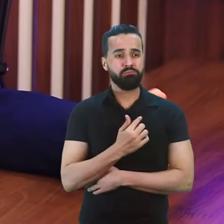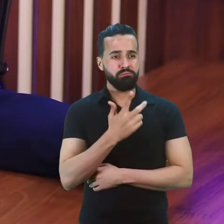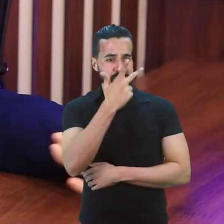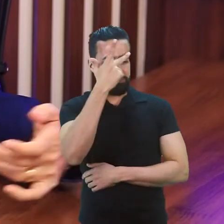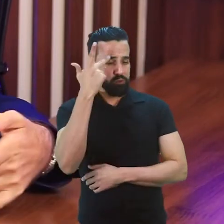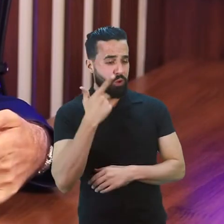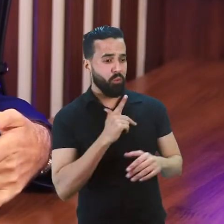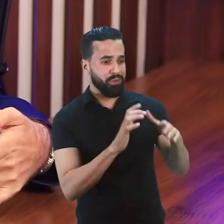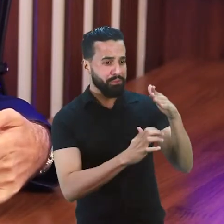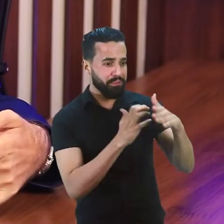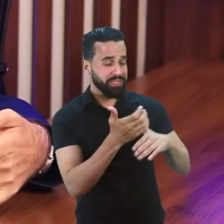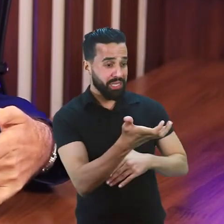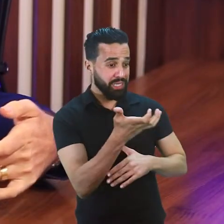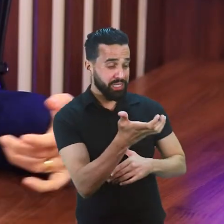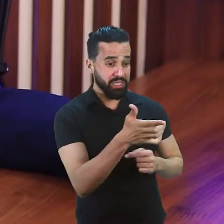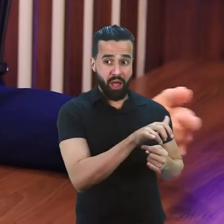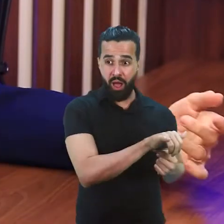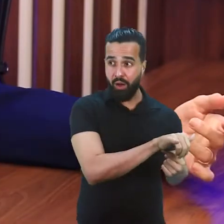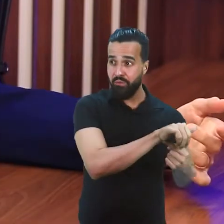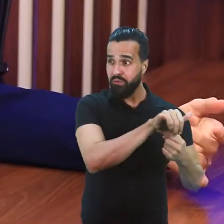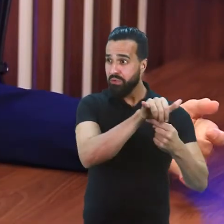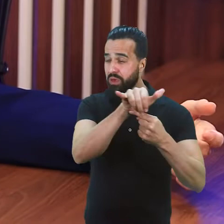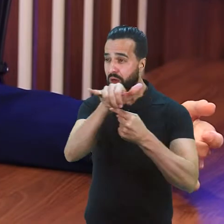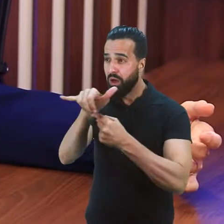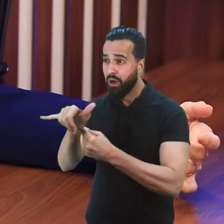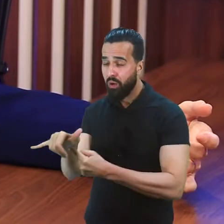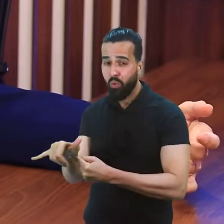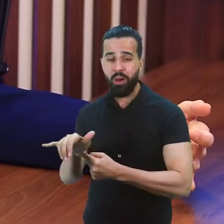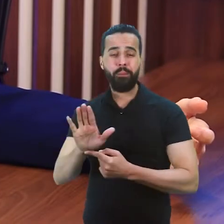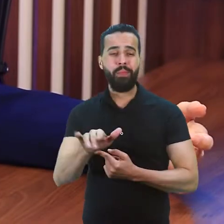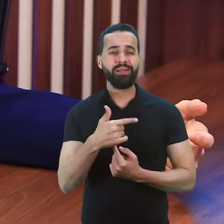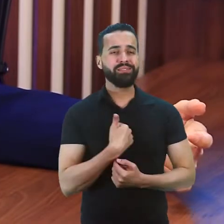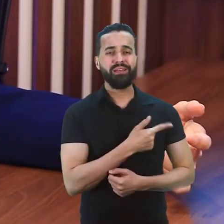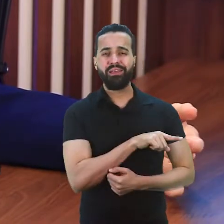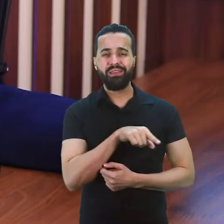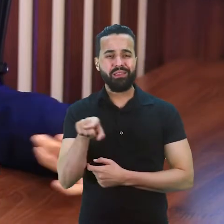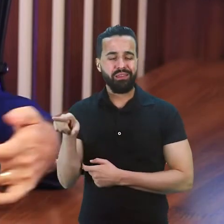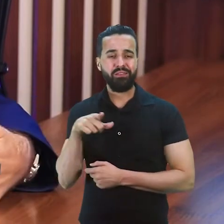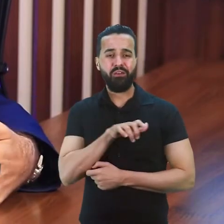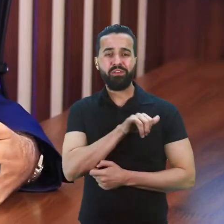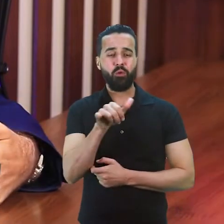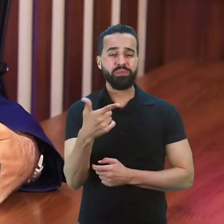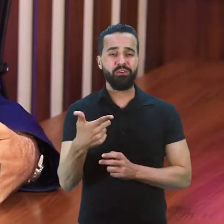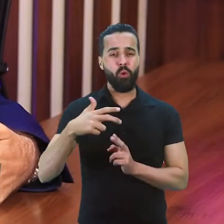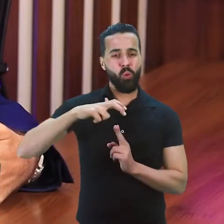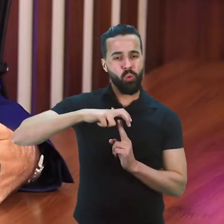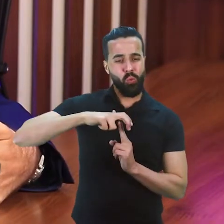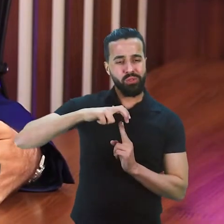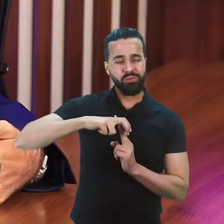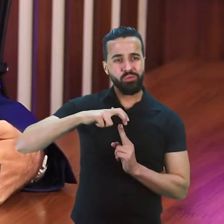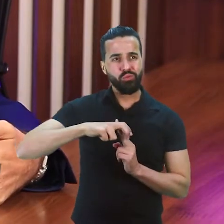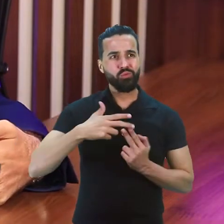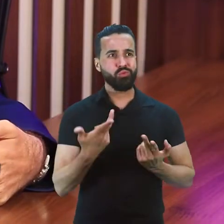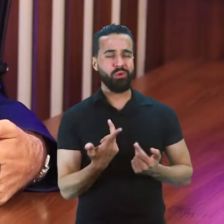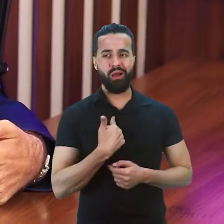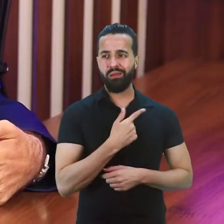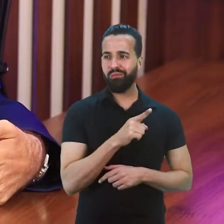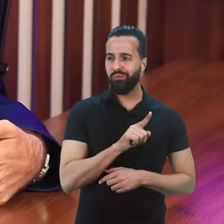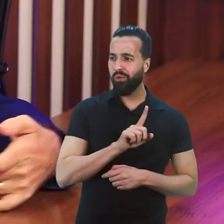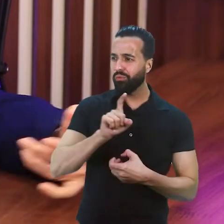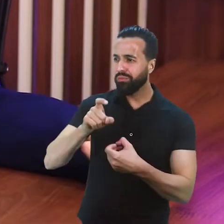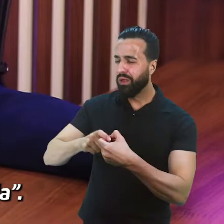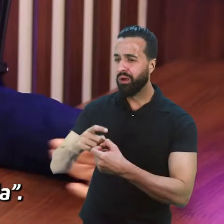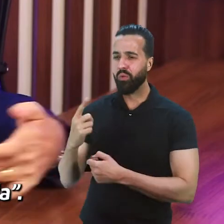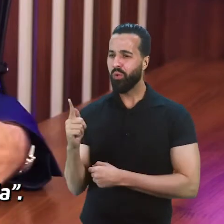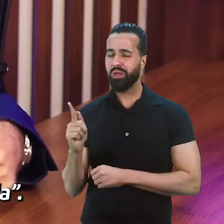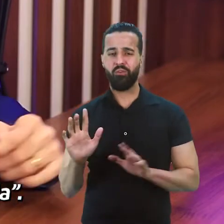falei, não, para me pegar um avião eu tinha que ir para Uruaçu, ir para Uruaçu eu vim para Goiânia, já era quase a mesma distância, era pouca coisa a mais,